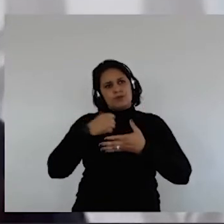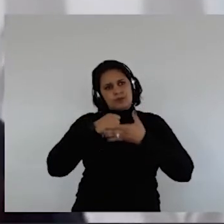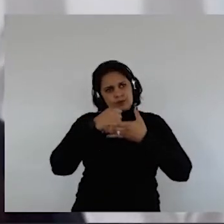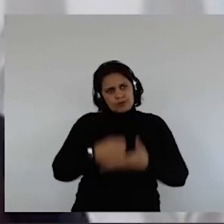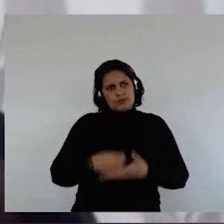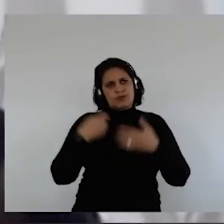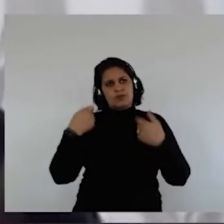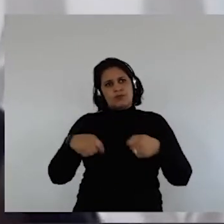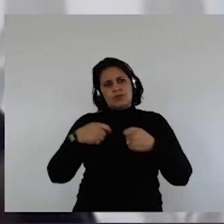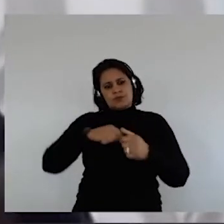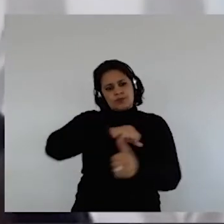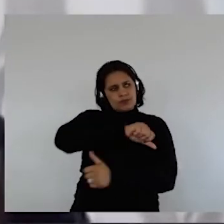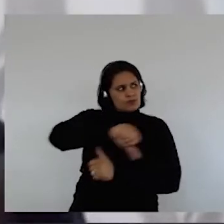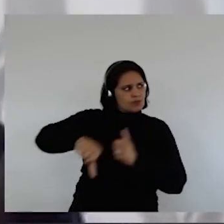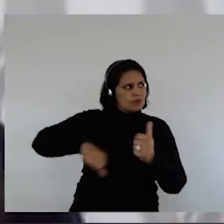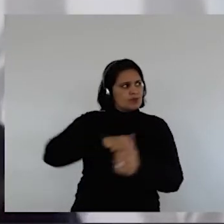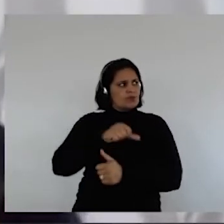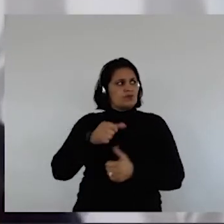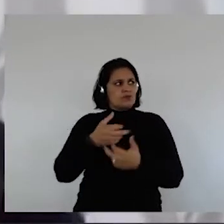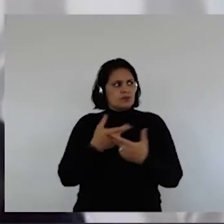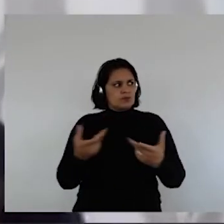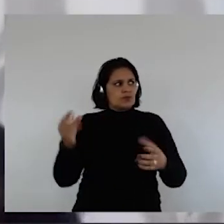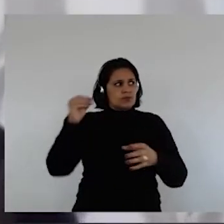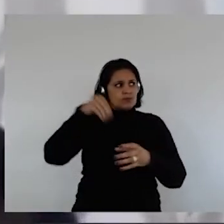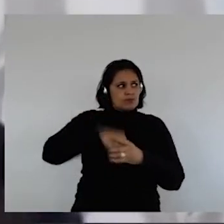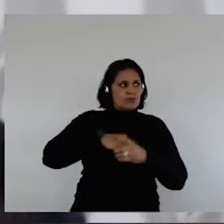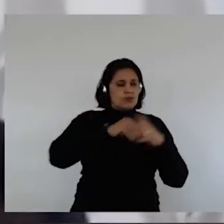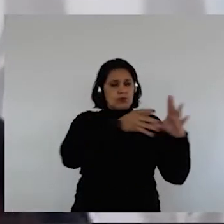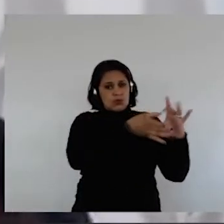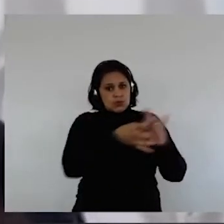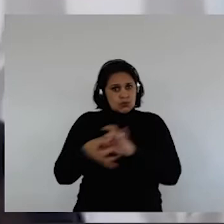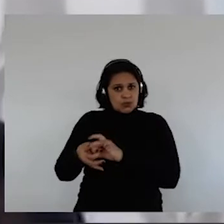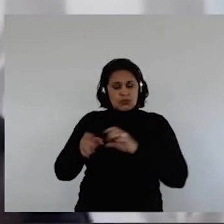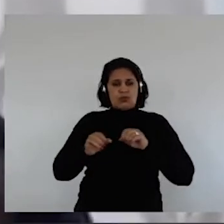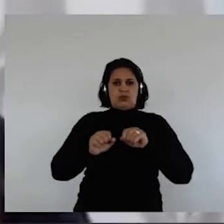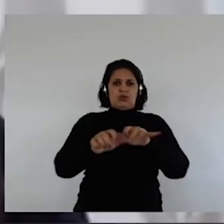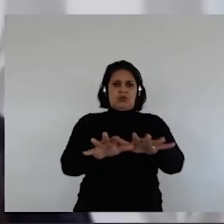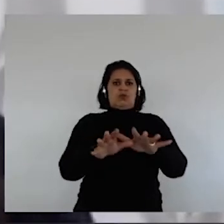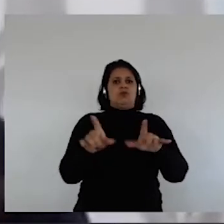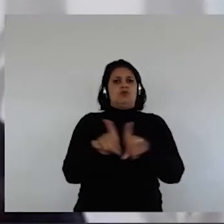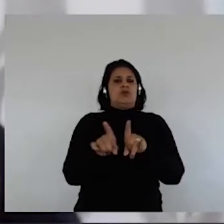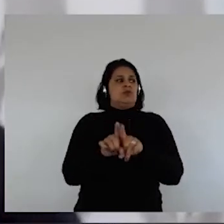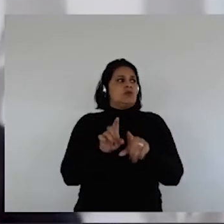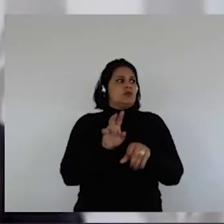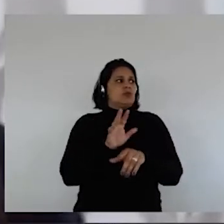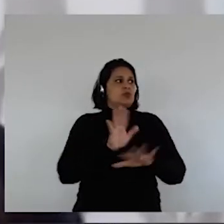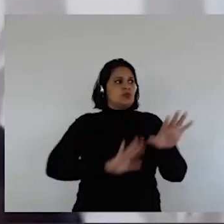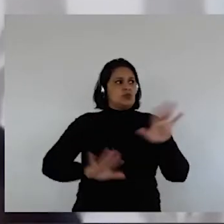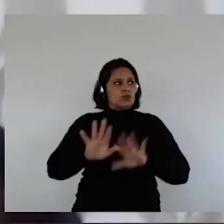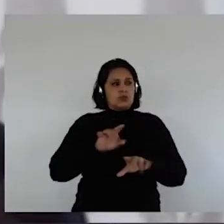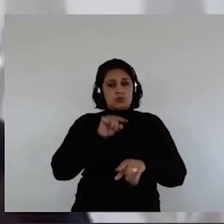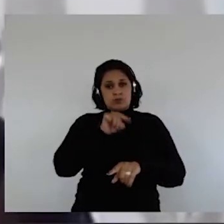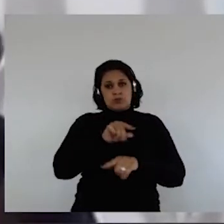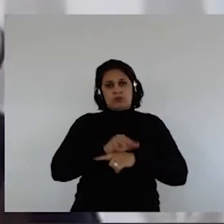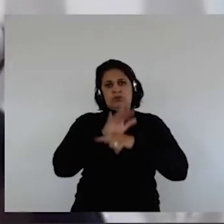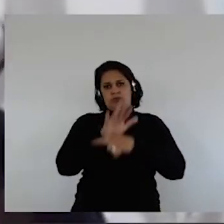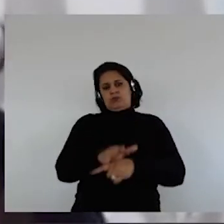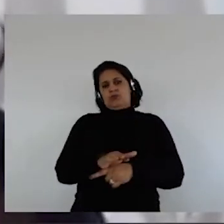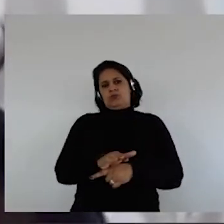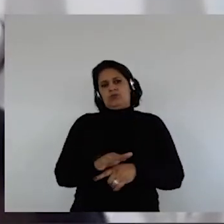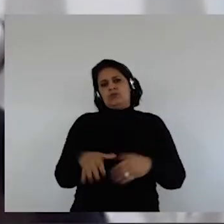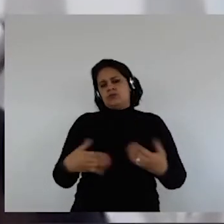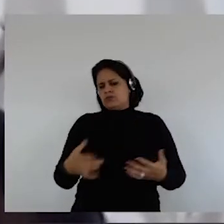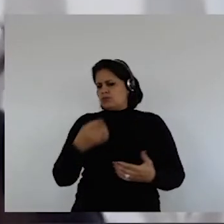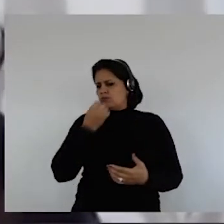por transformações dentro do contexto da pandemia e os cuidados dessa cooperação. Essas